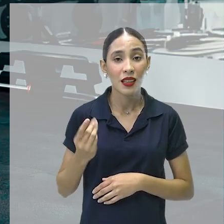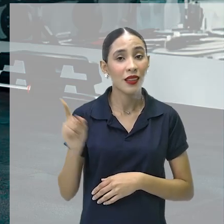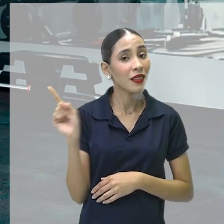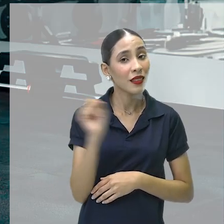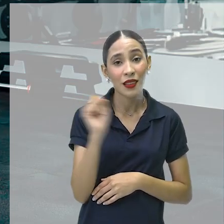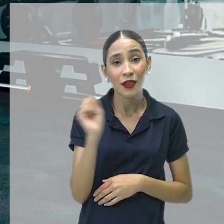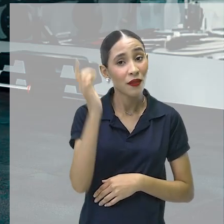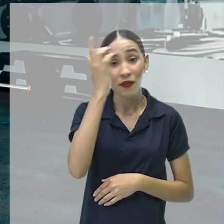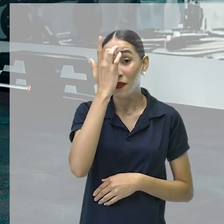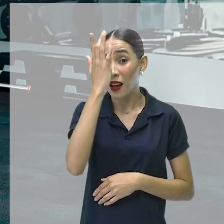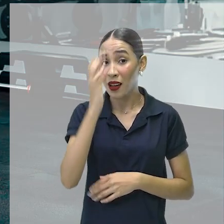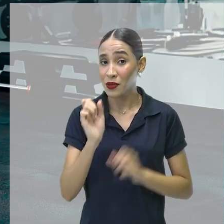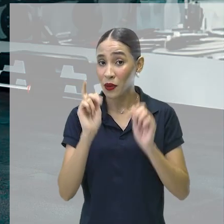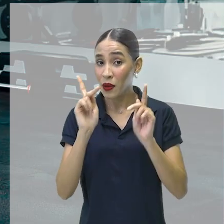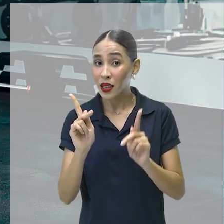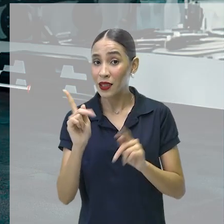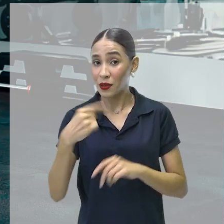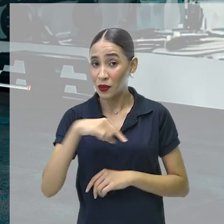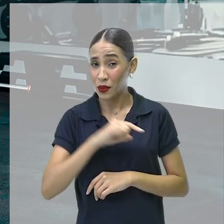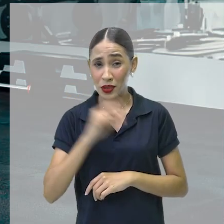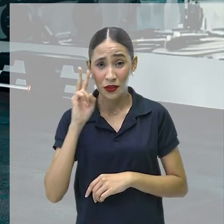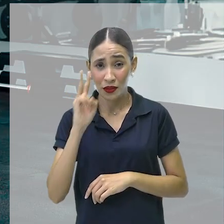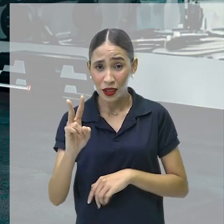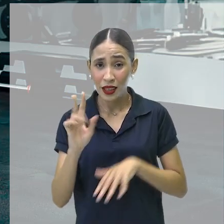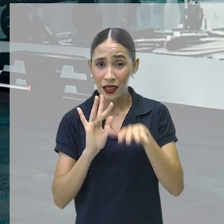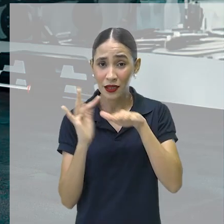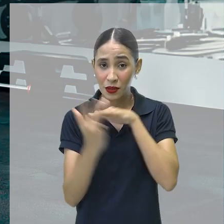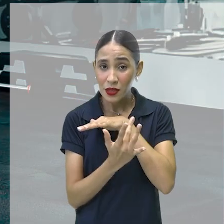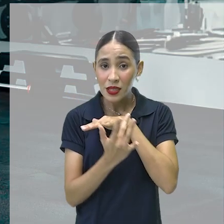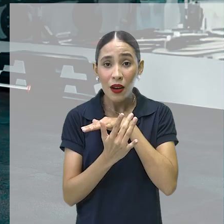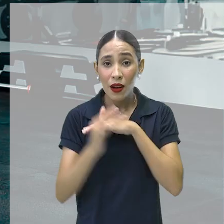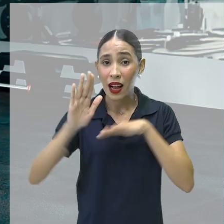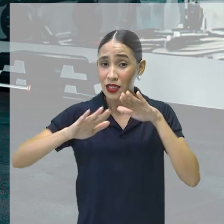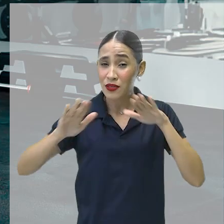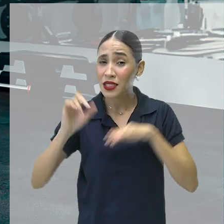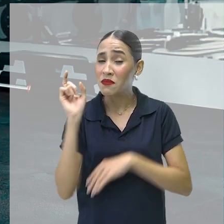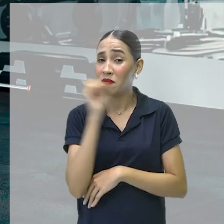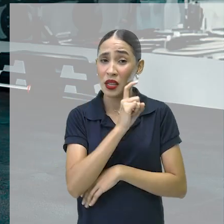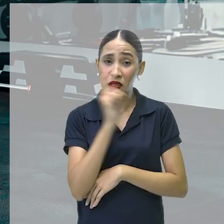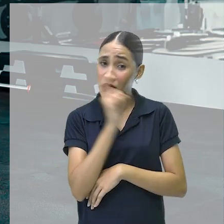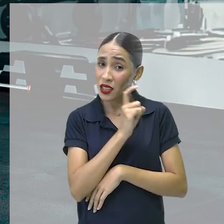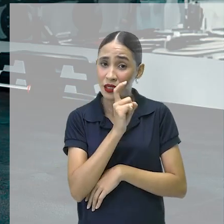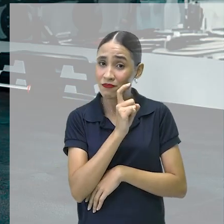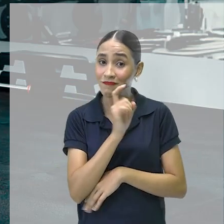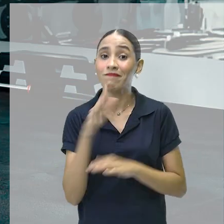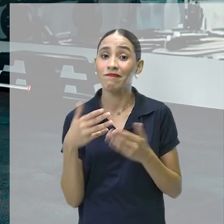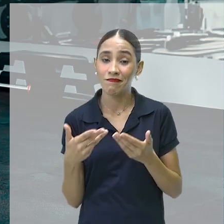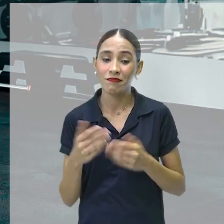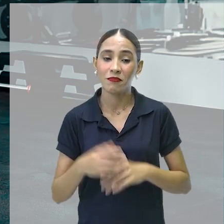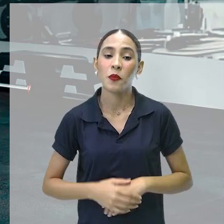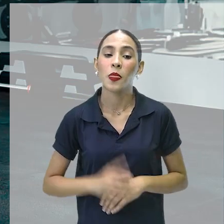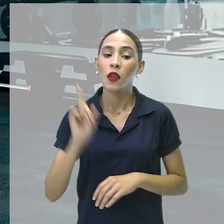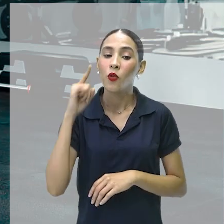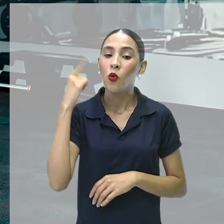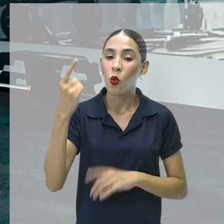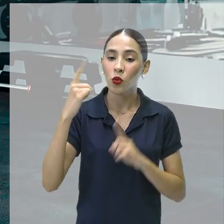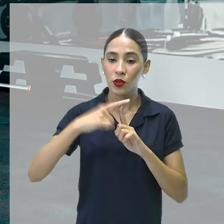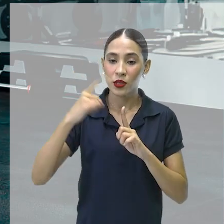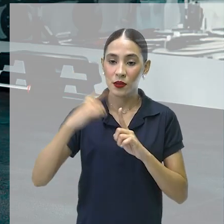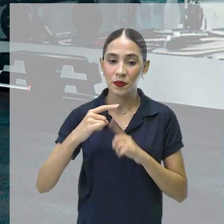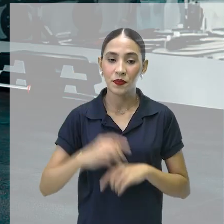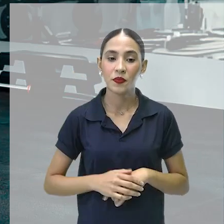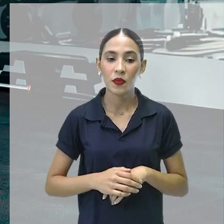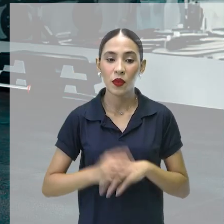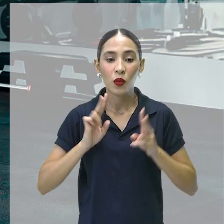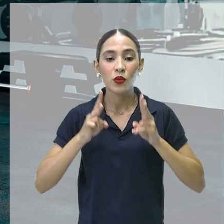não é fácil, tá? O que a gente vê nas redes sociais nem sempre são verdadeiros, tá bom? Outra forma de